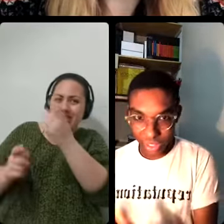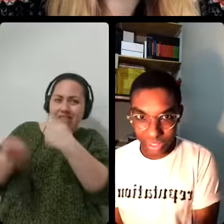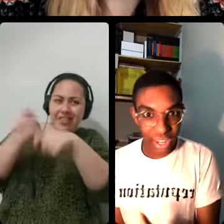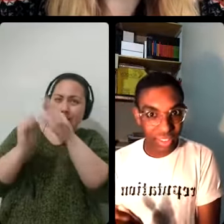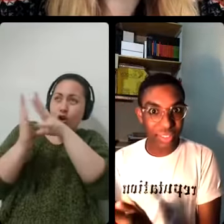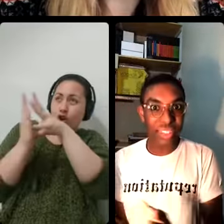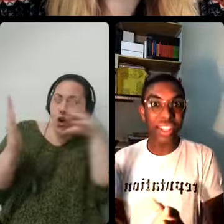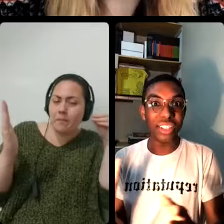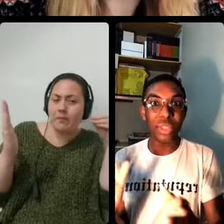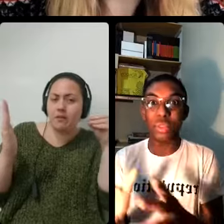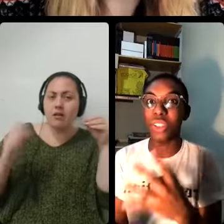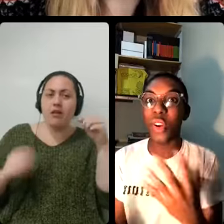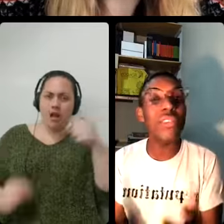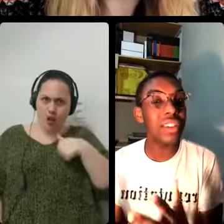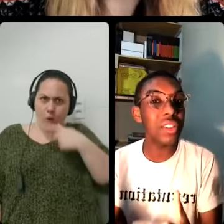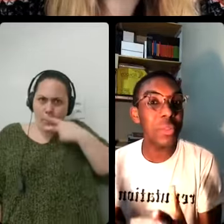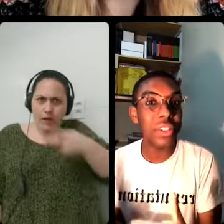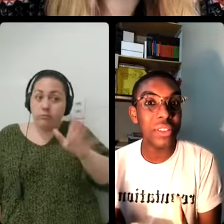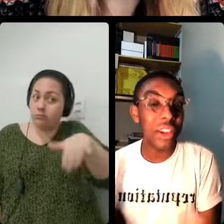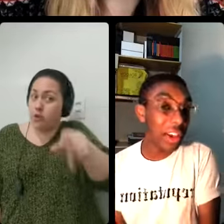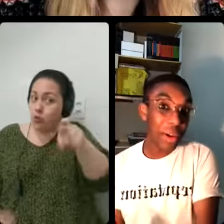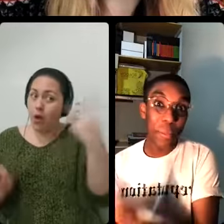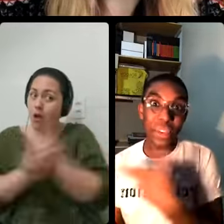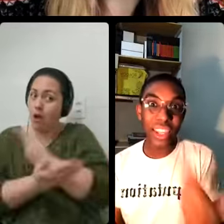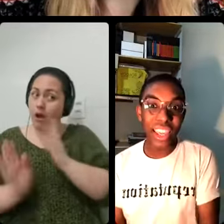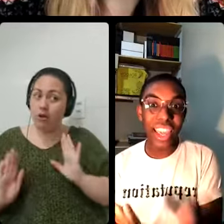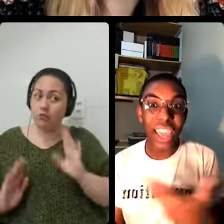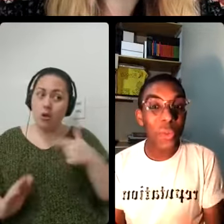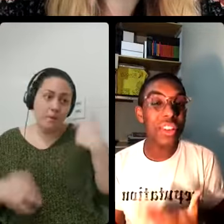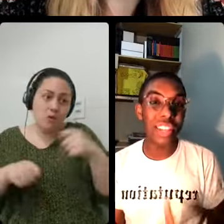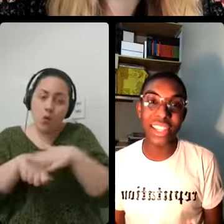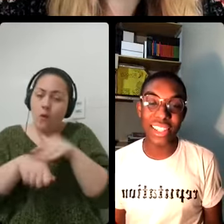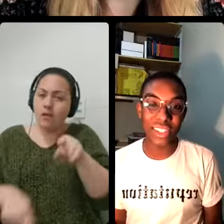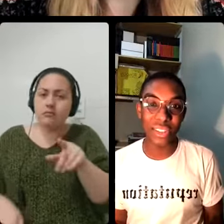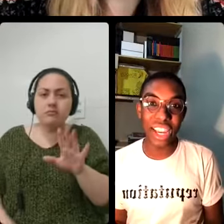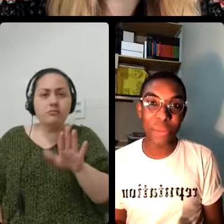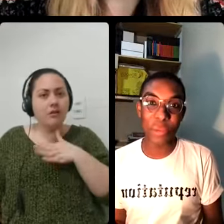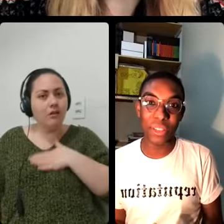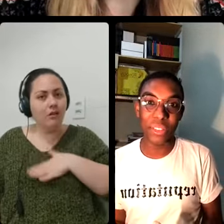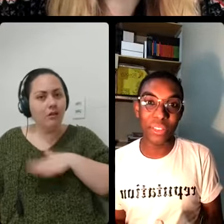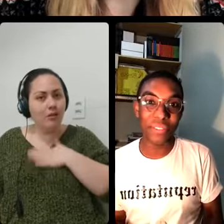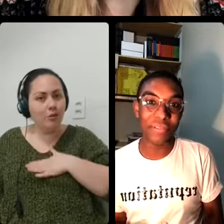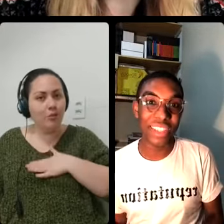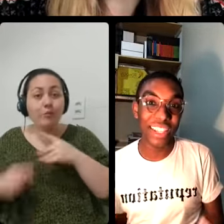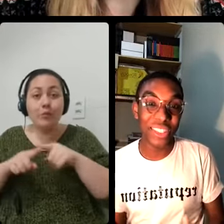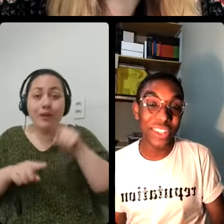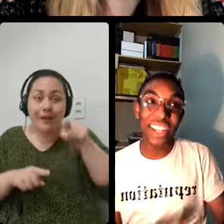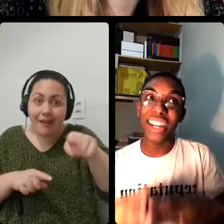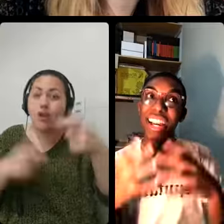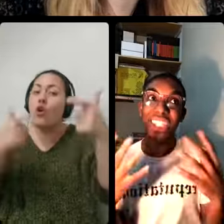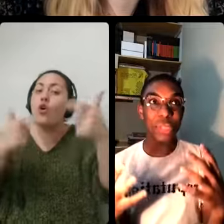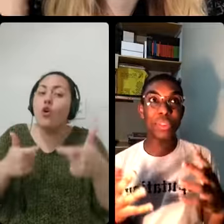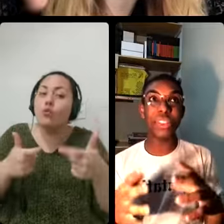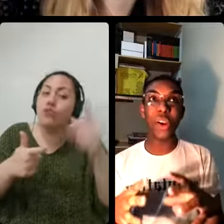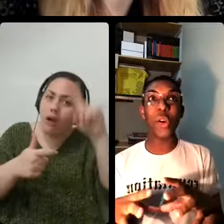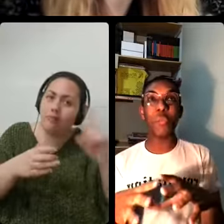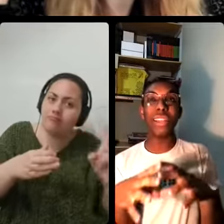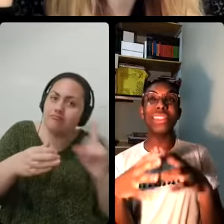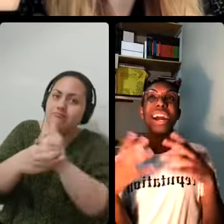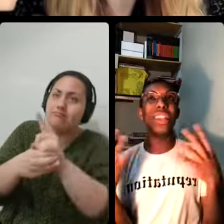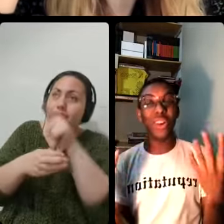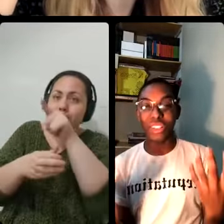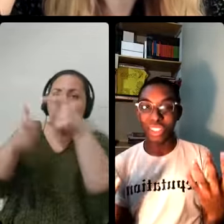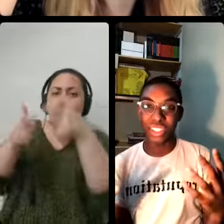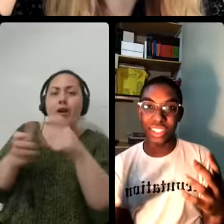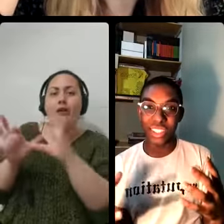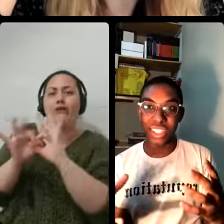isso não é certo, né? A gente precisa conversar sobre isso". Porque é onde ele está inserido naquele momento, né? Então, a gente precisa